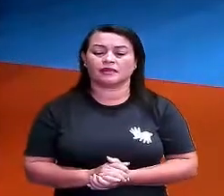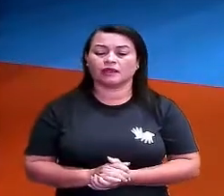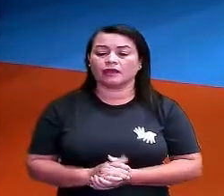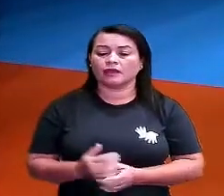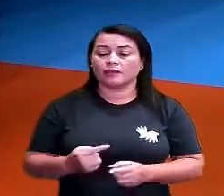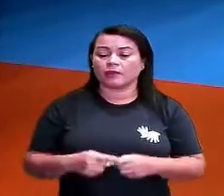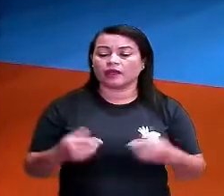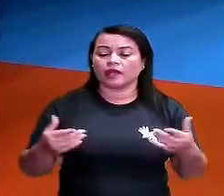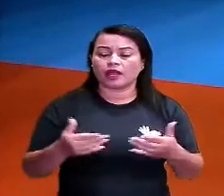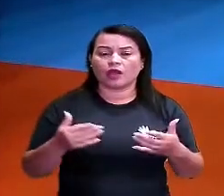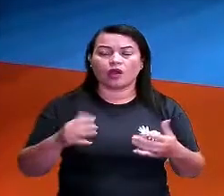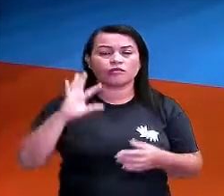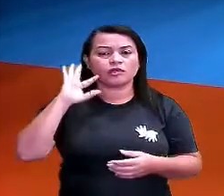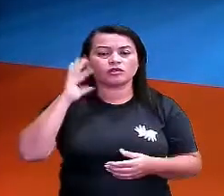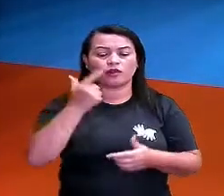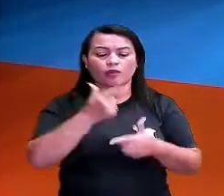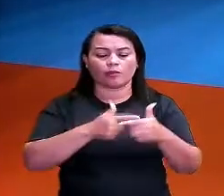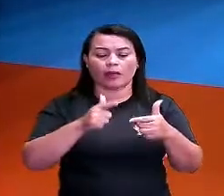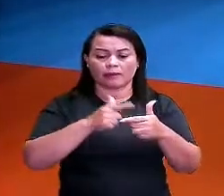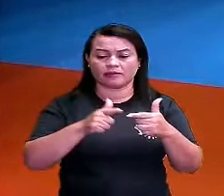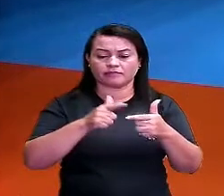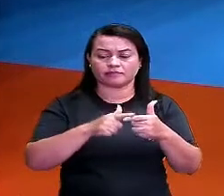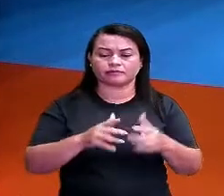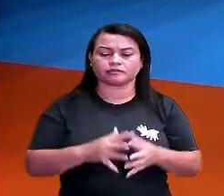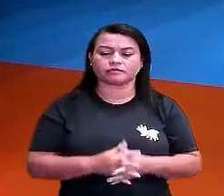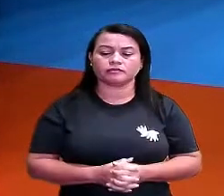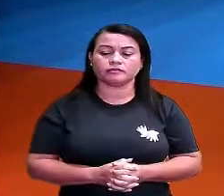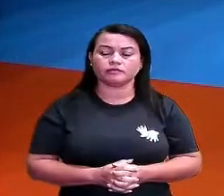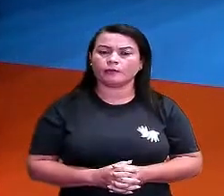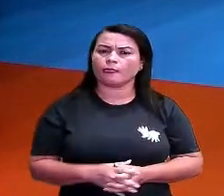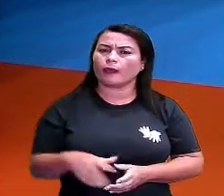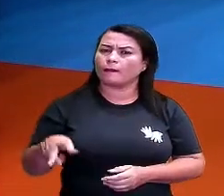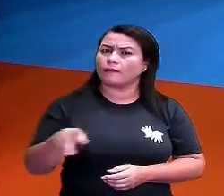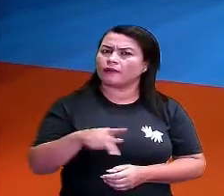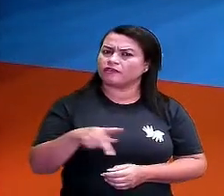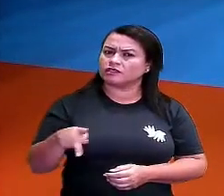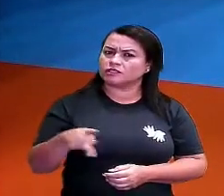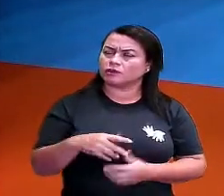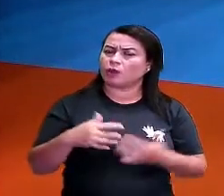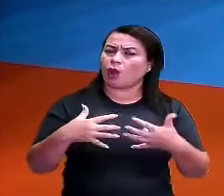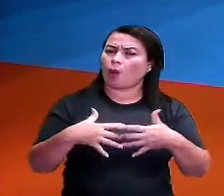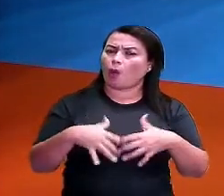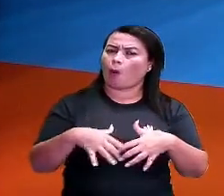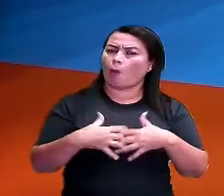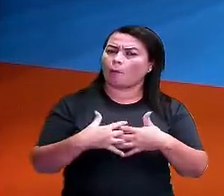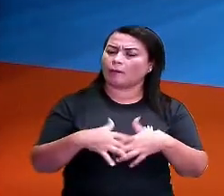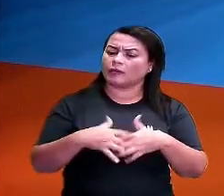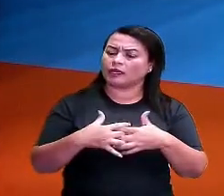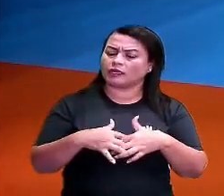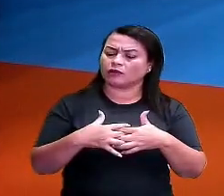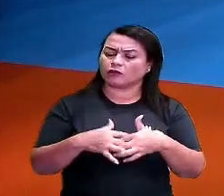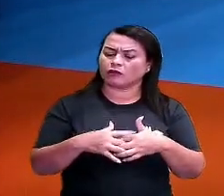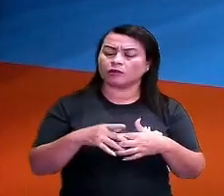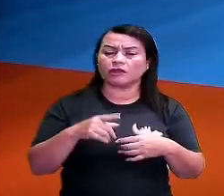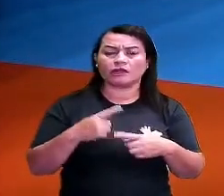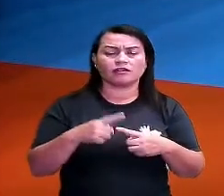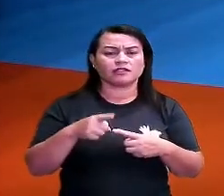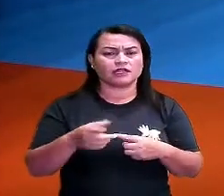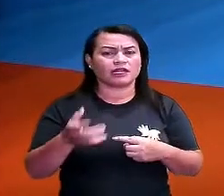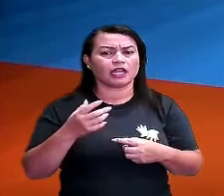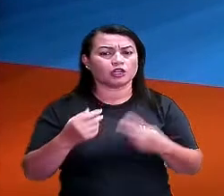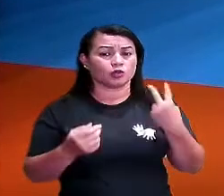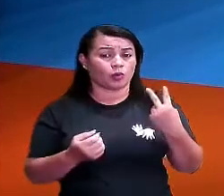a gente agora vai solucionar o problema. Professora, complicou. Porque a senhora quer 2 números